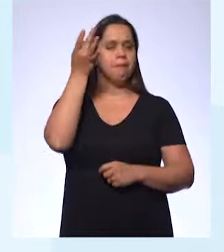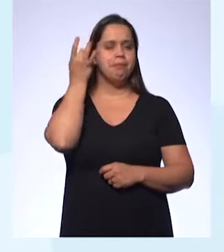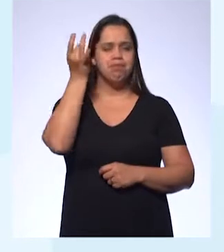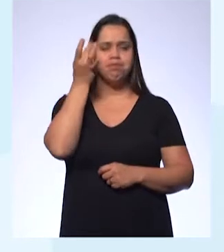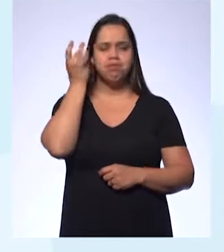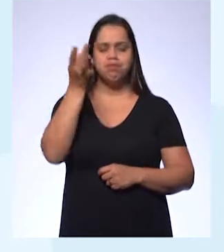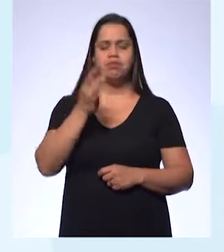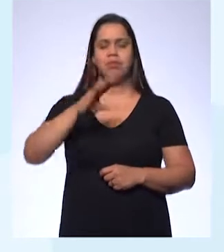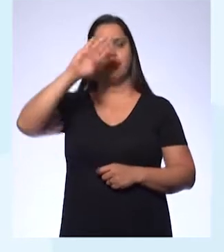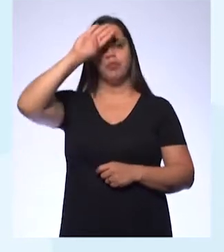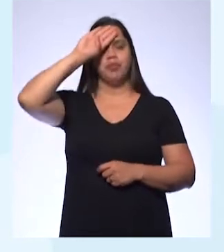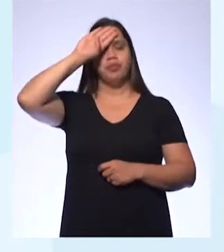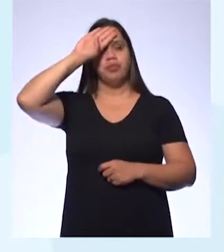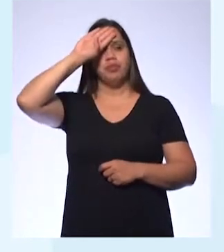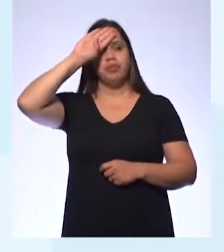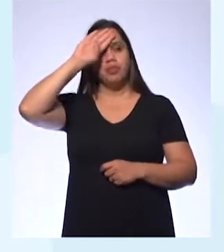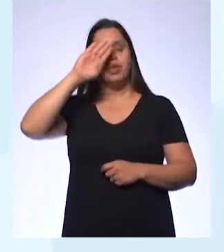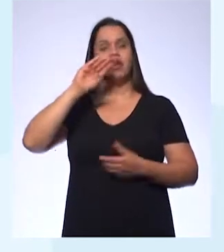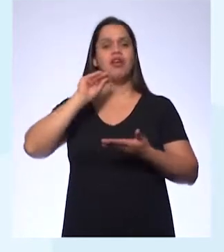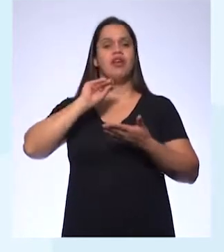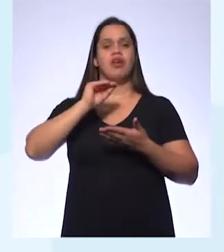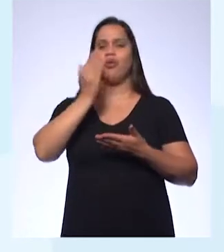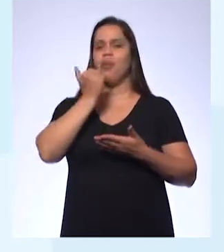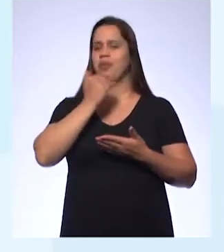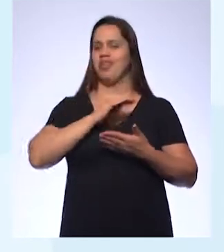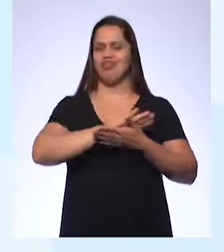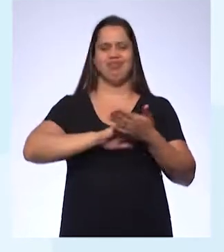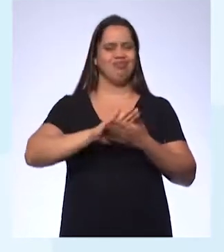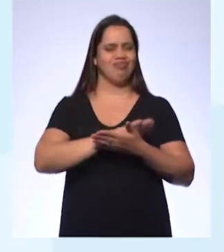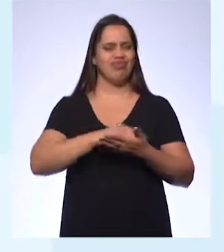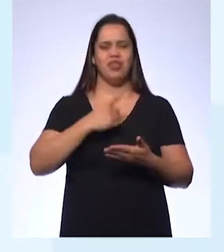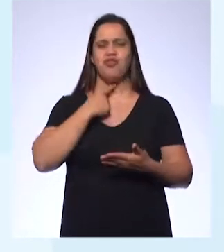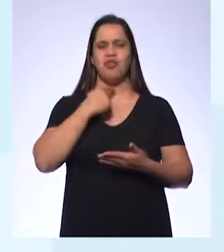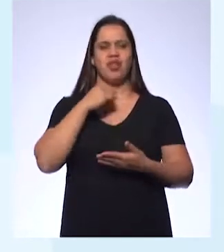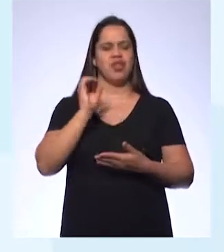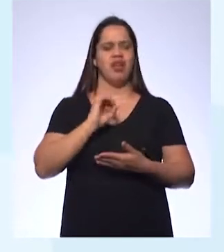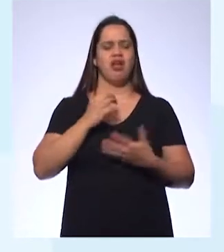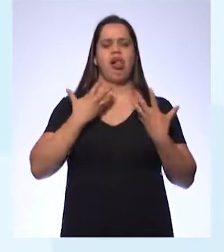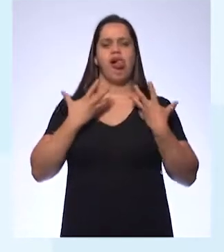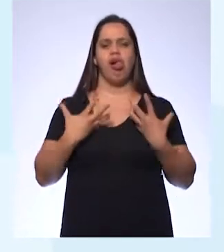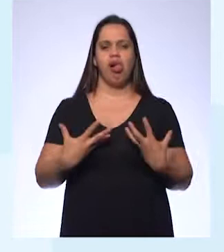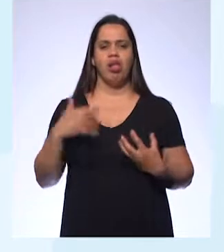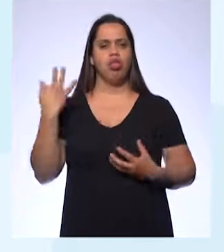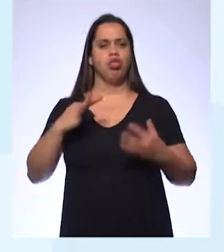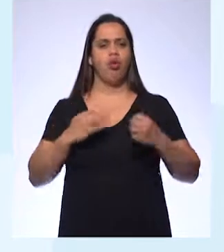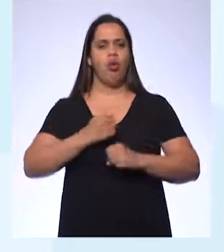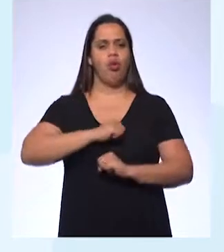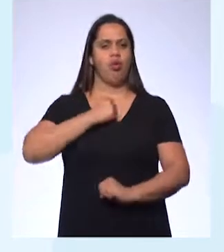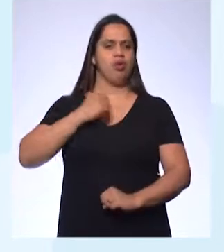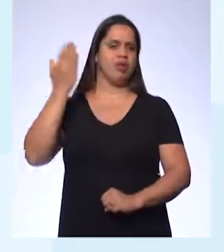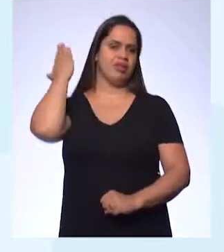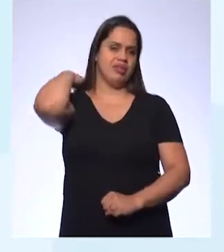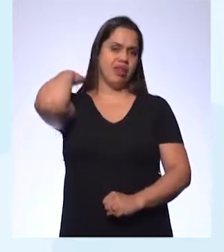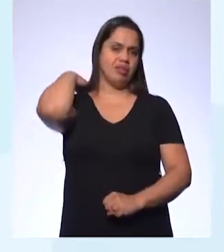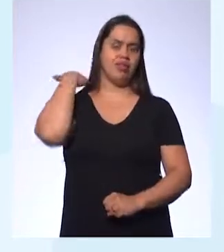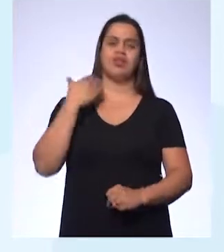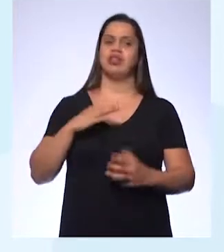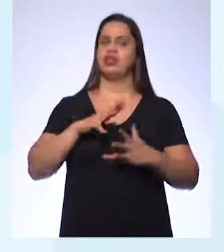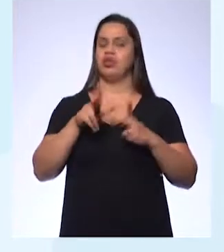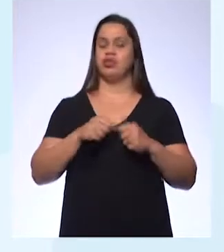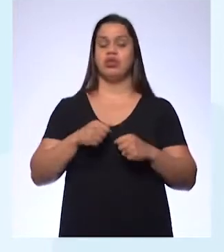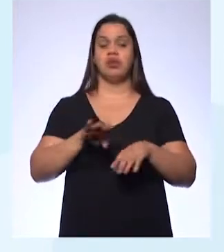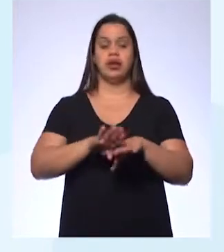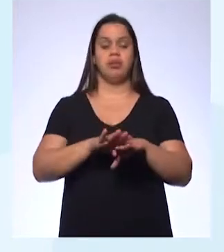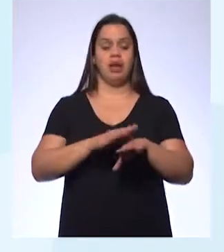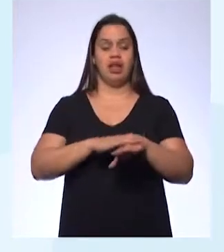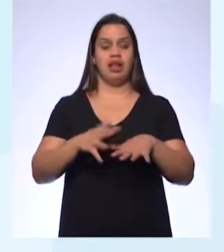né? Febre, falta de apetite, cansaço, dor nas costas, tá bom?